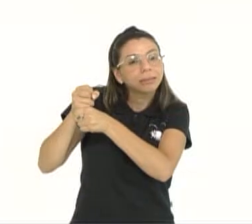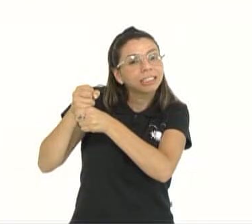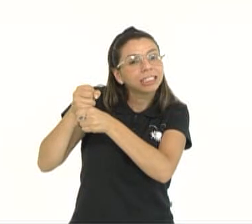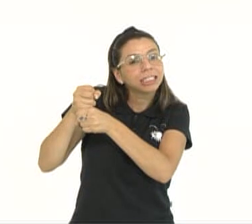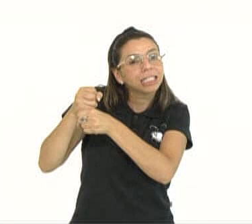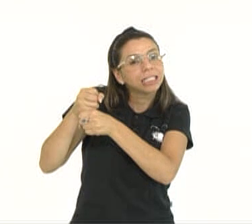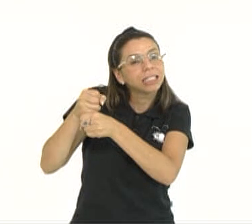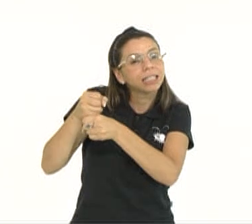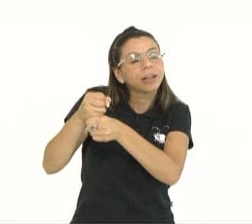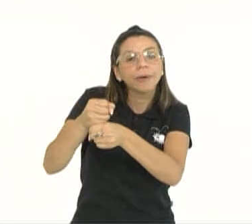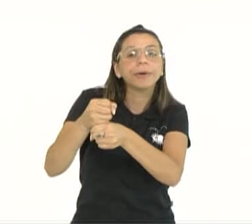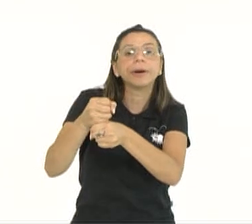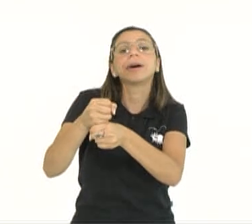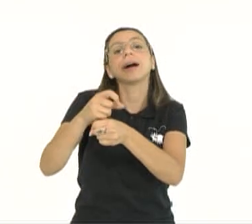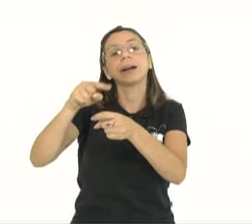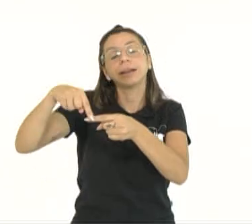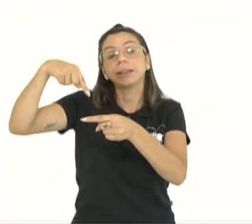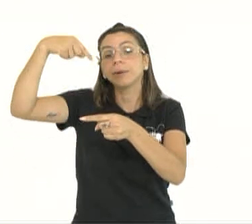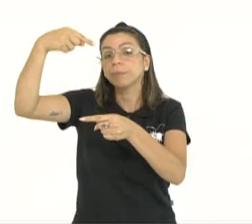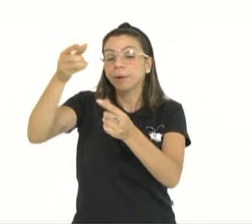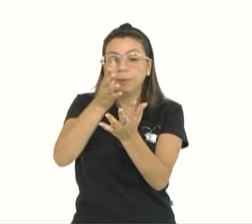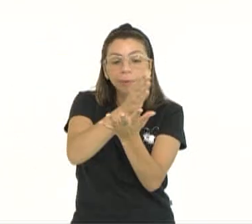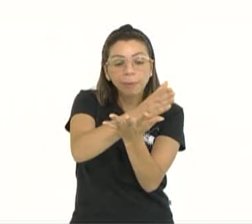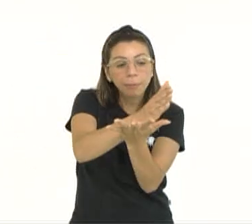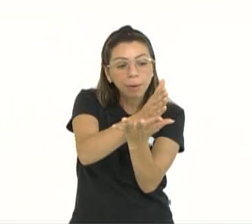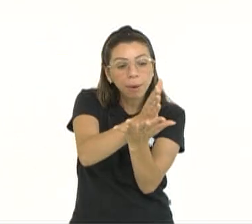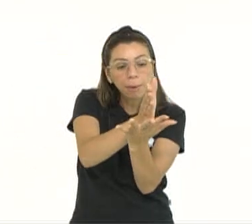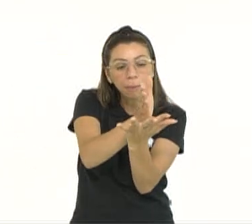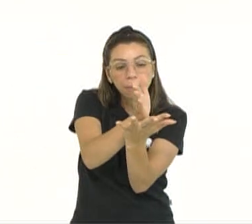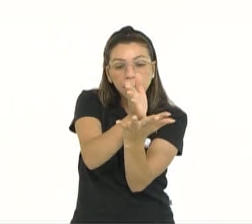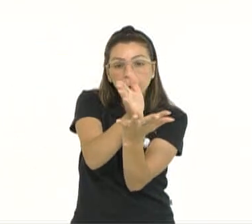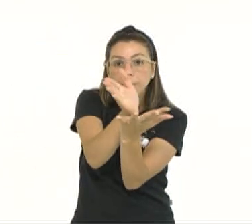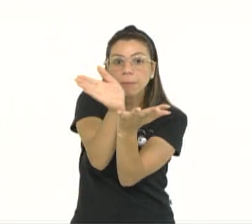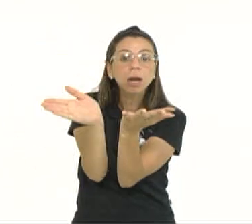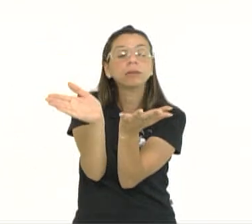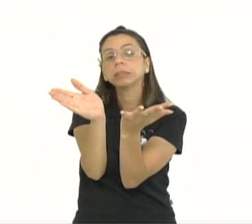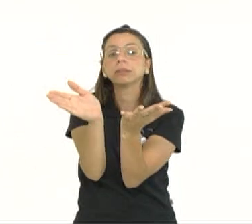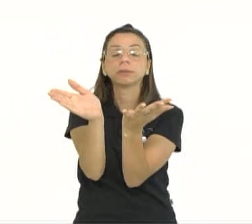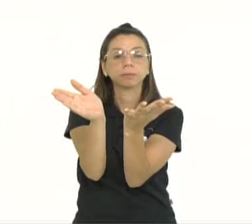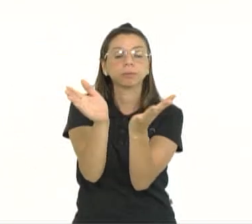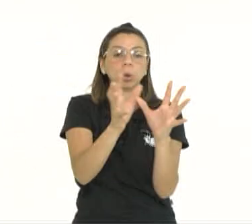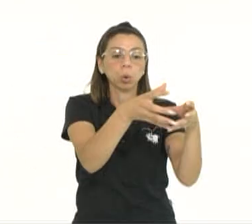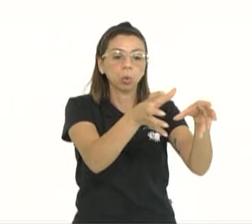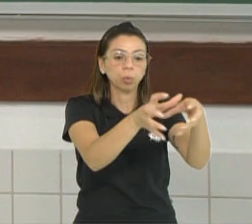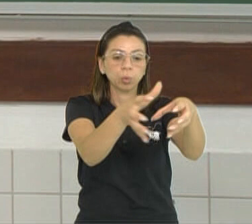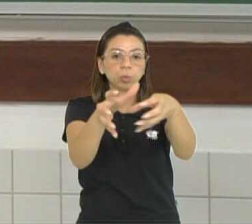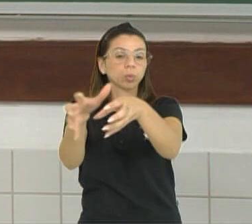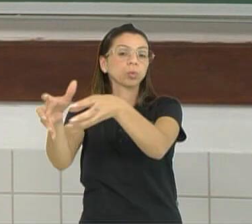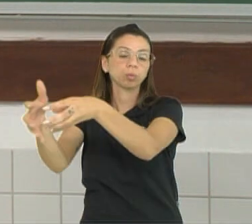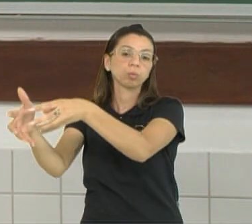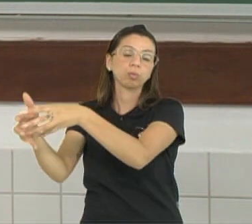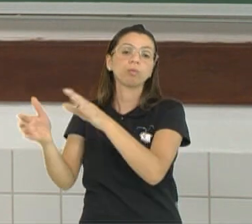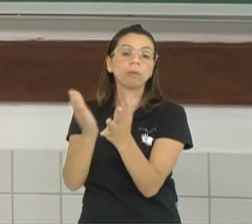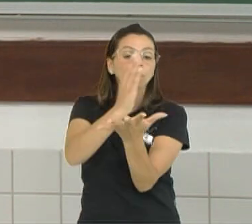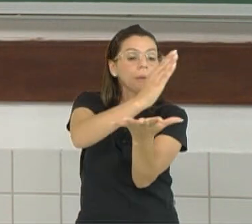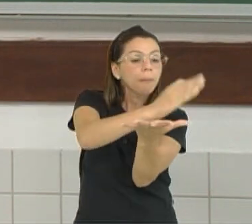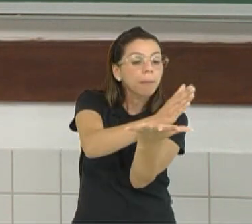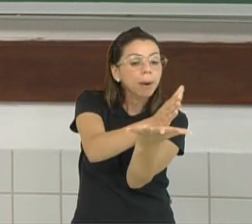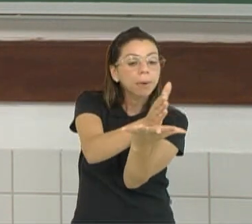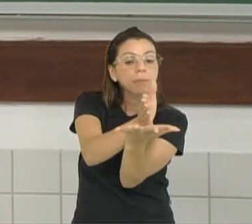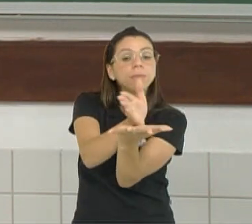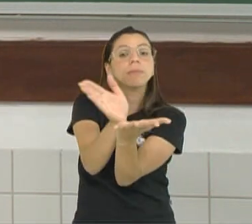tempo e vai se desdobrar em vários ramos de diferentes espécies. No meio desses ramos de